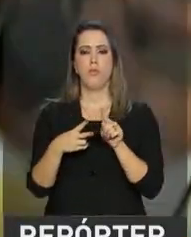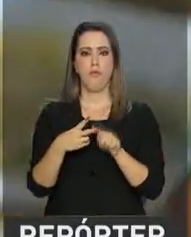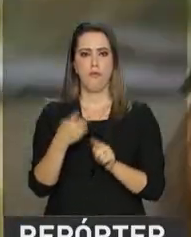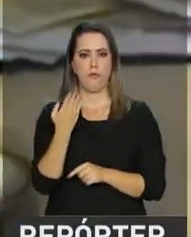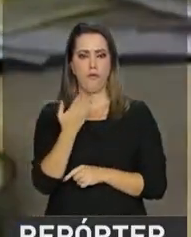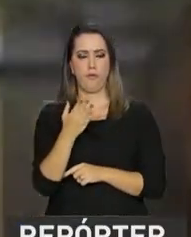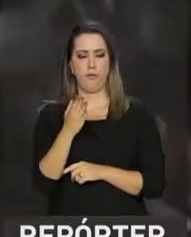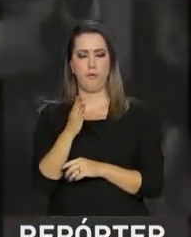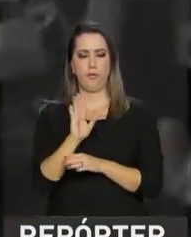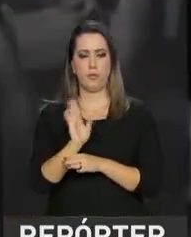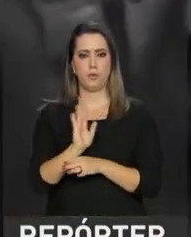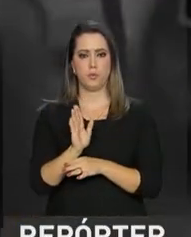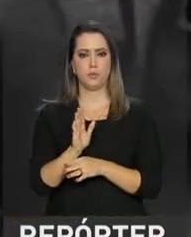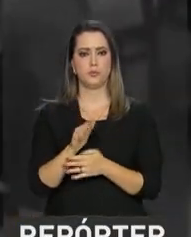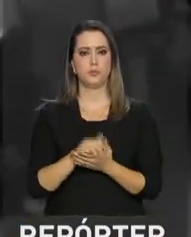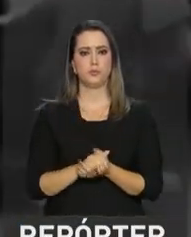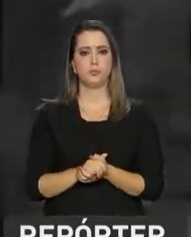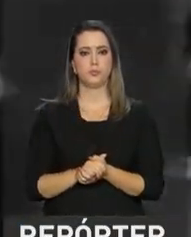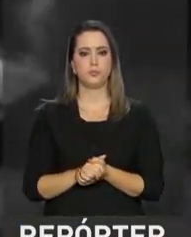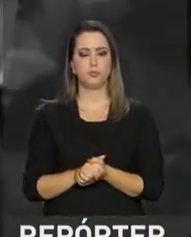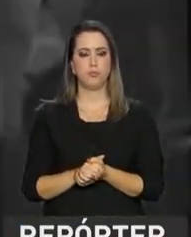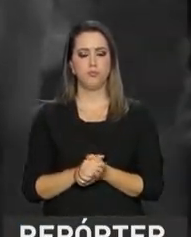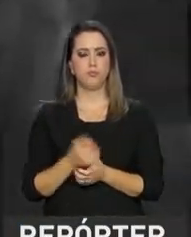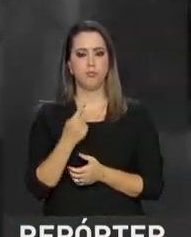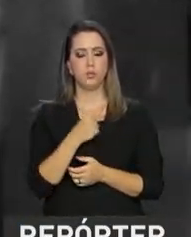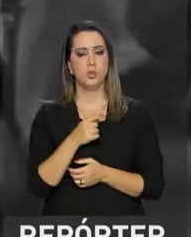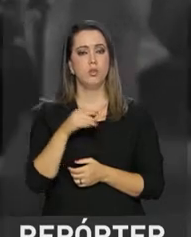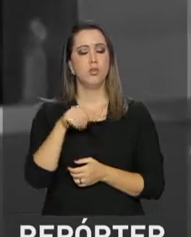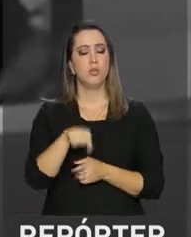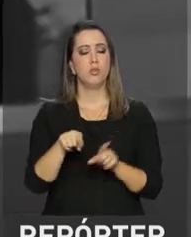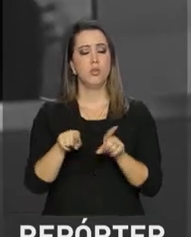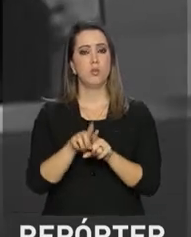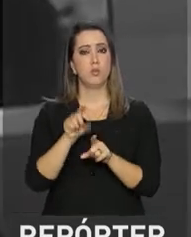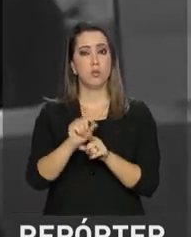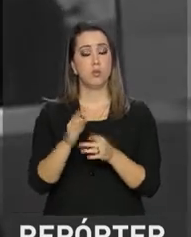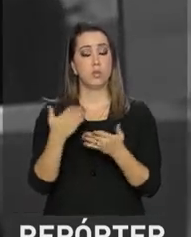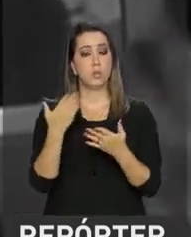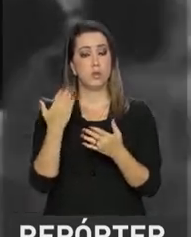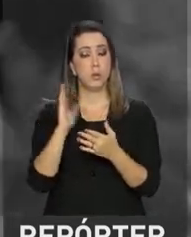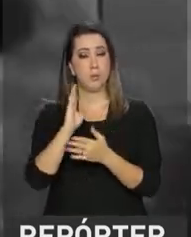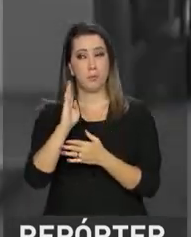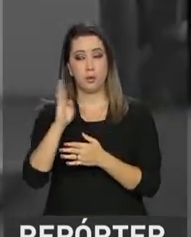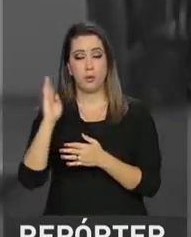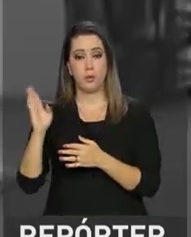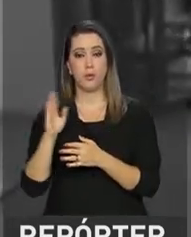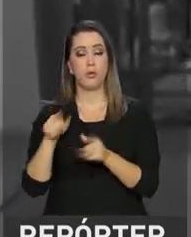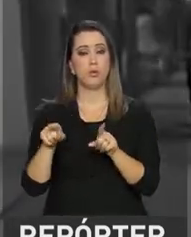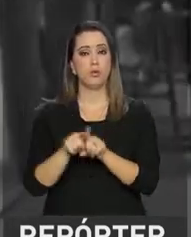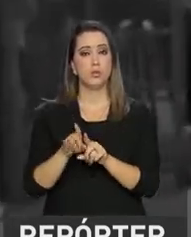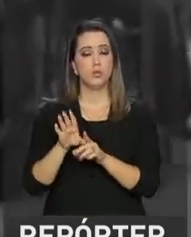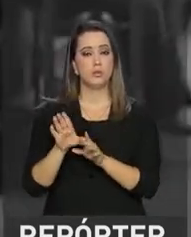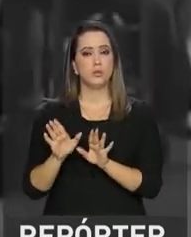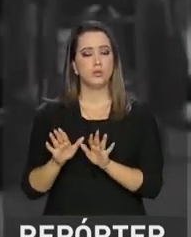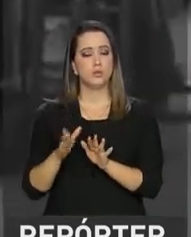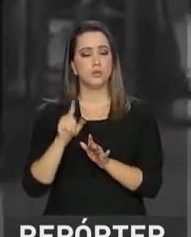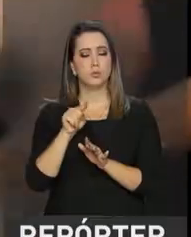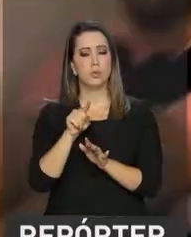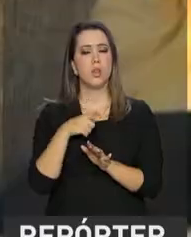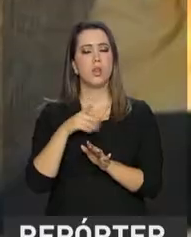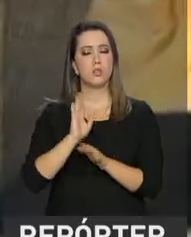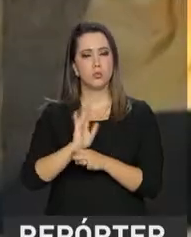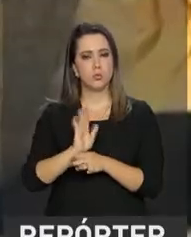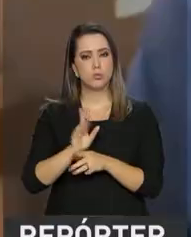o pecado do povo. E Enciclopédia do Inusitado e Irracional. A diretora e roteirista, que já foi premiada no Festival de